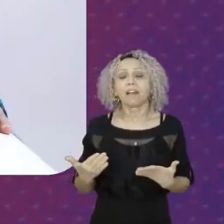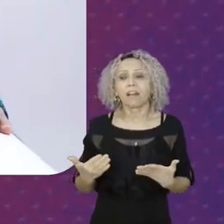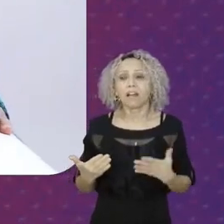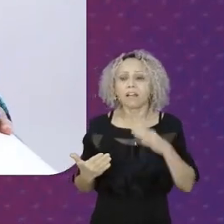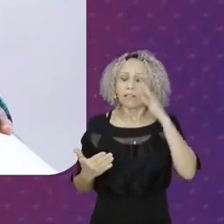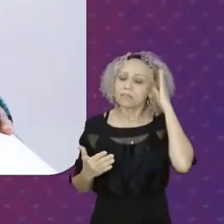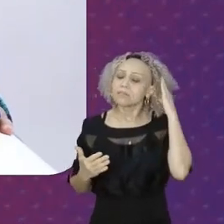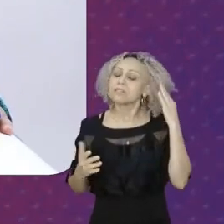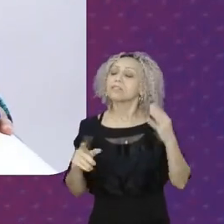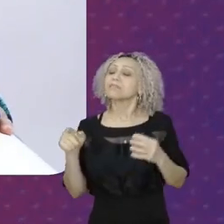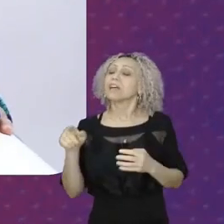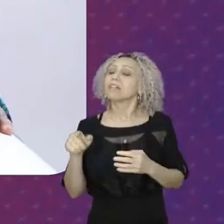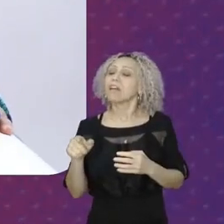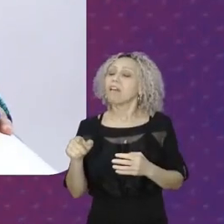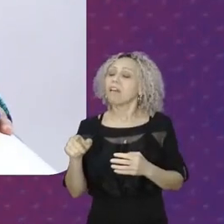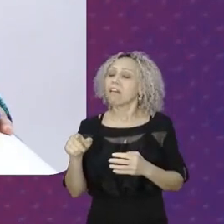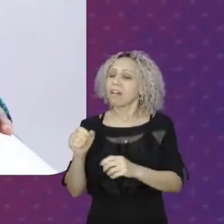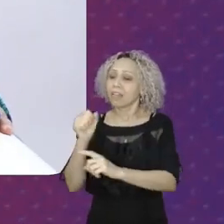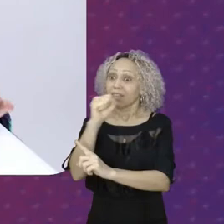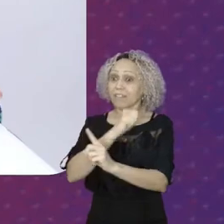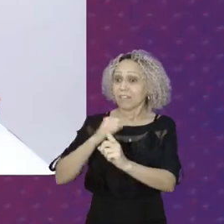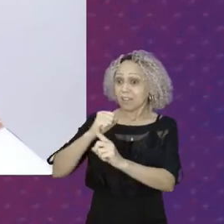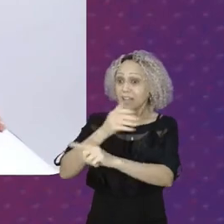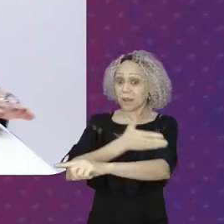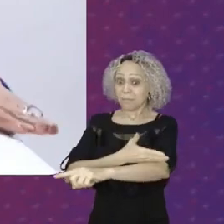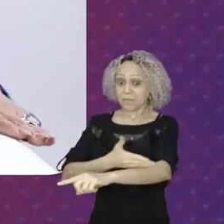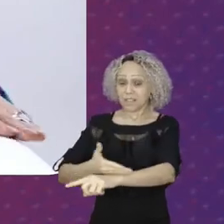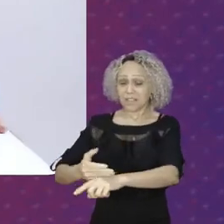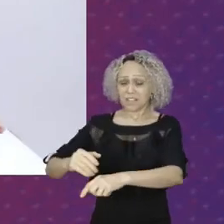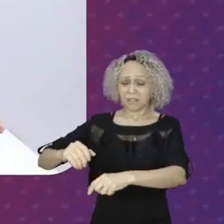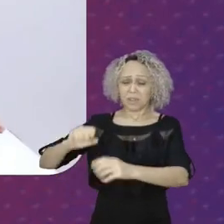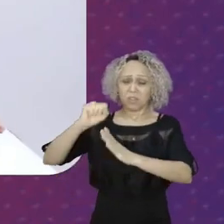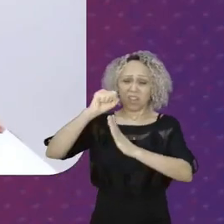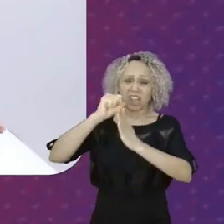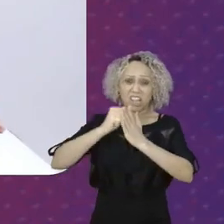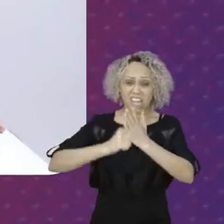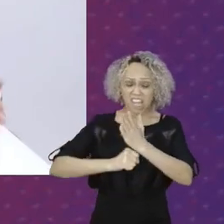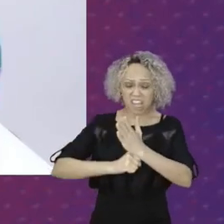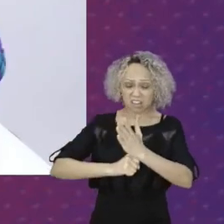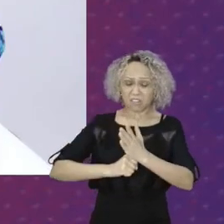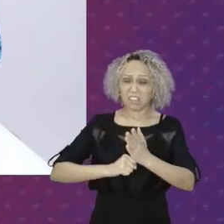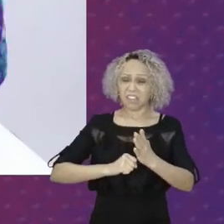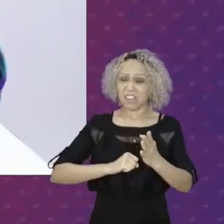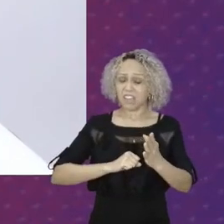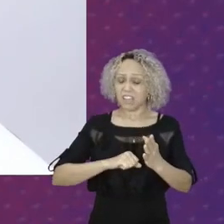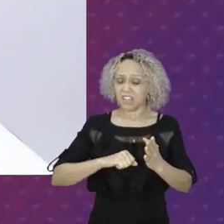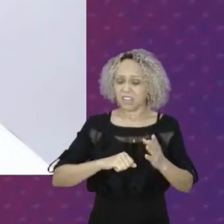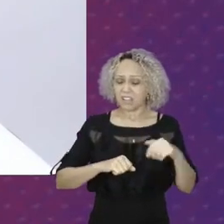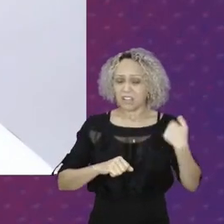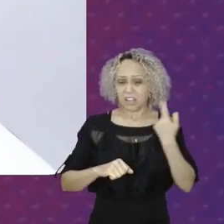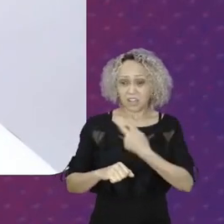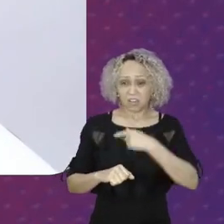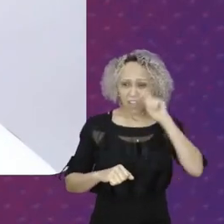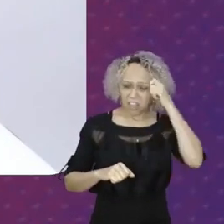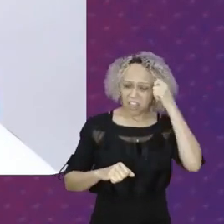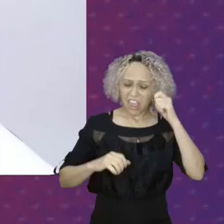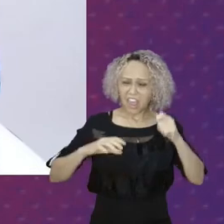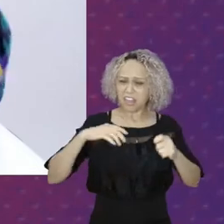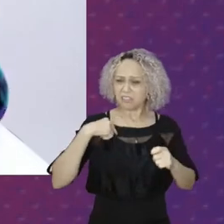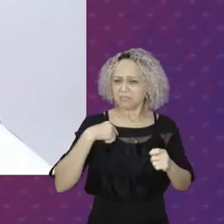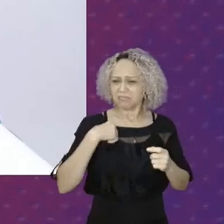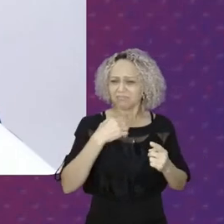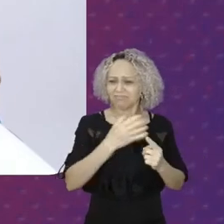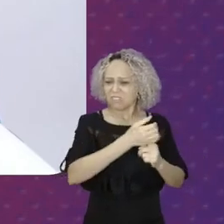ao trabalho braçal, né? Trabalho doméstico e trabalho braçal. E isso está no imaginário. E